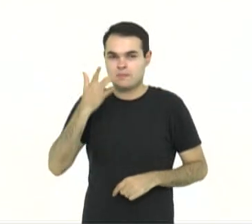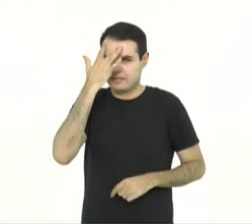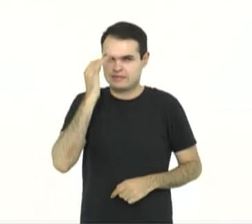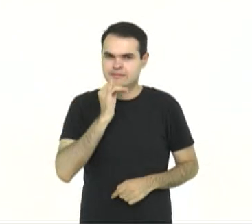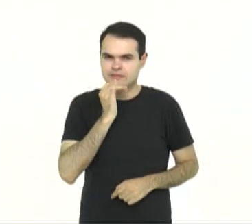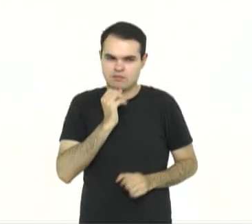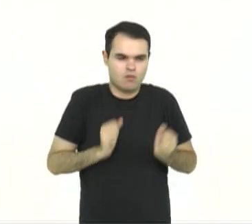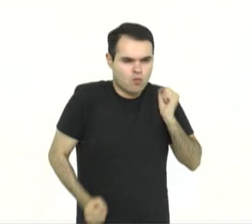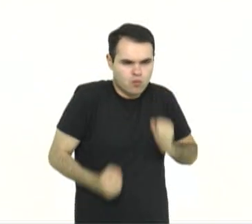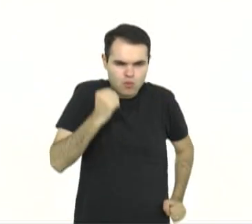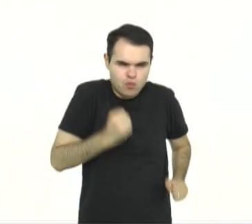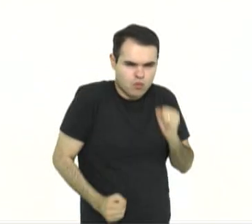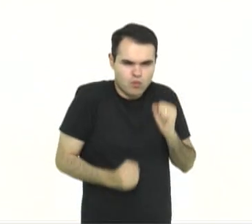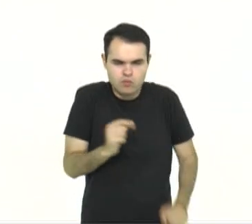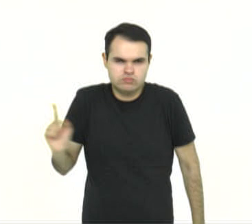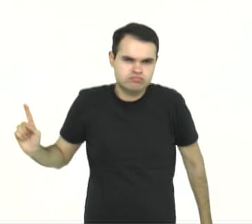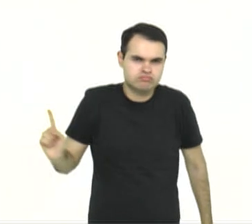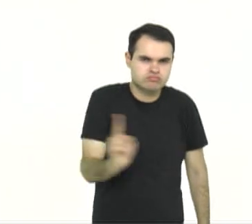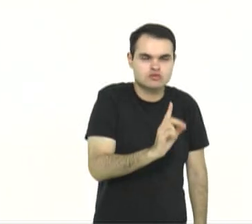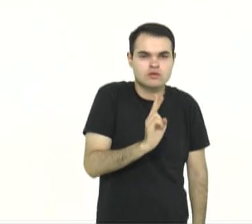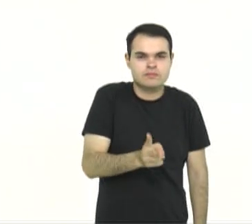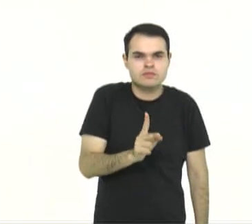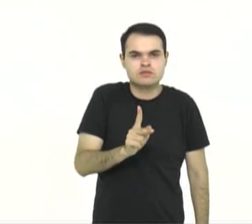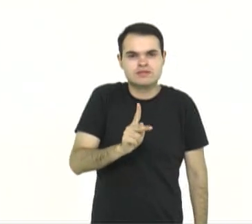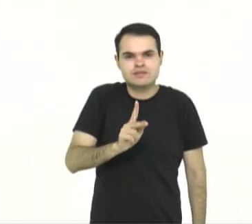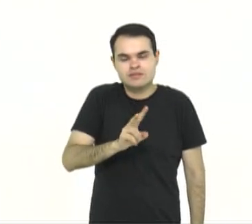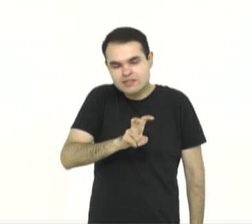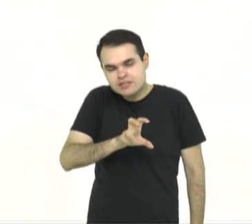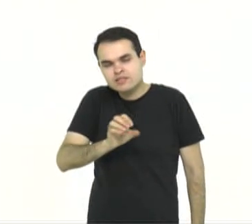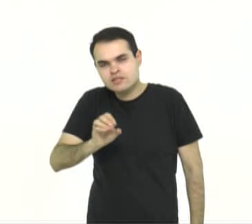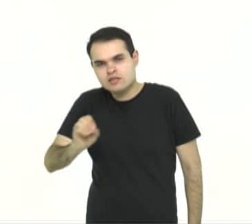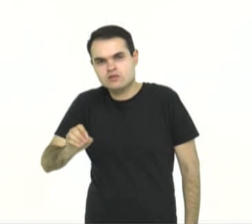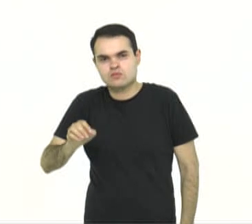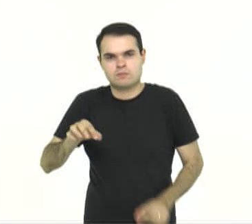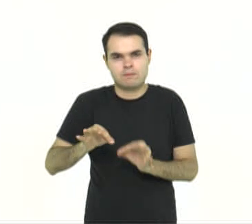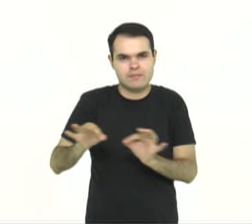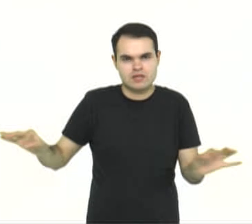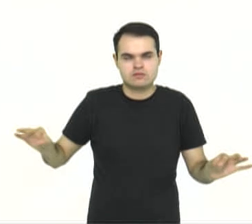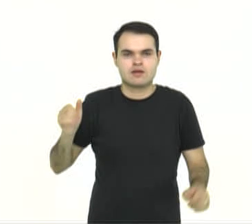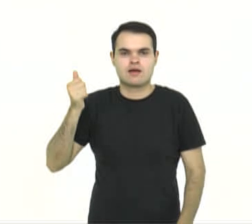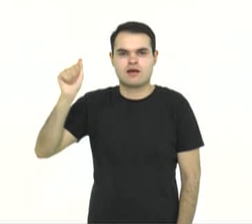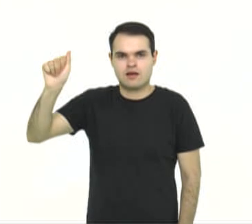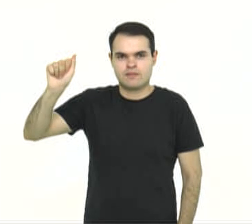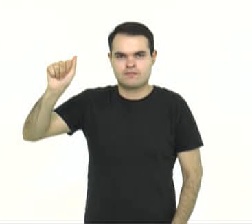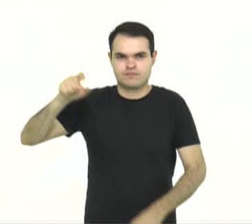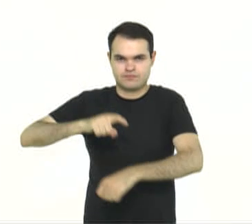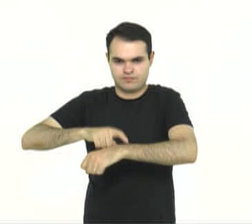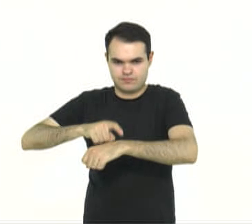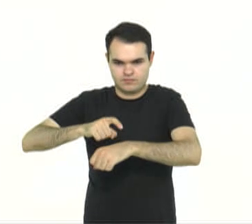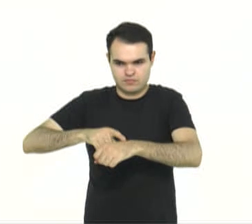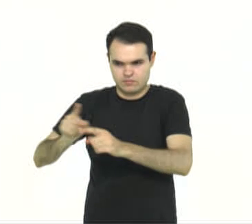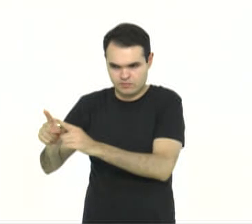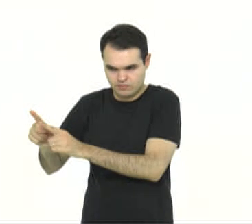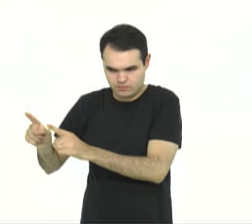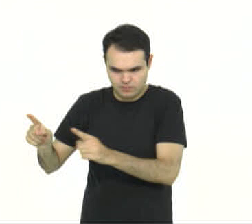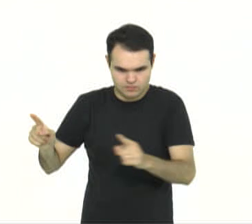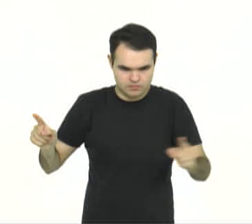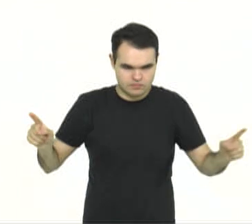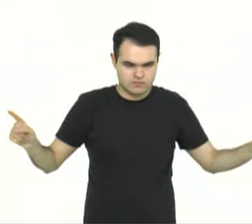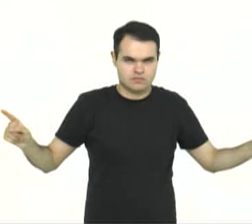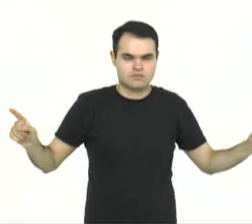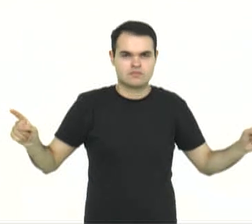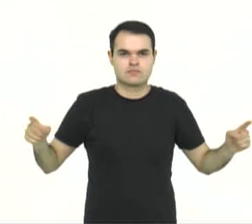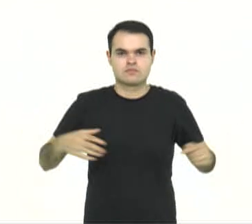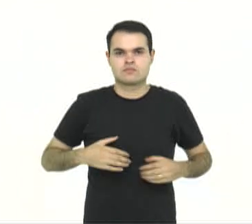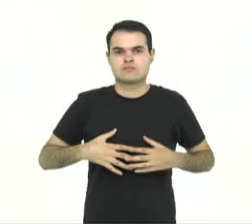dos 1.500 metros, é correto afirmar. Vamos ver as alternativas lá. Alternativa A. Durante a corrida, a inspiração relaxa a musculatura